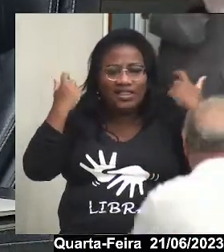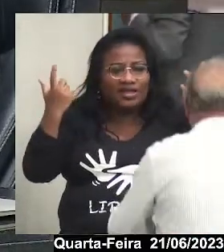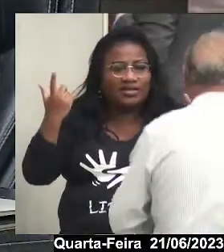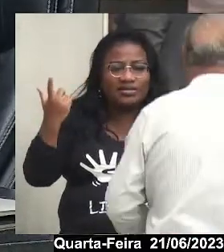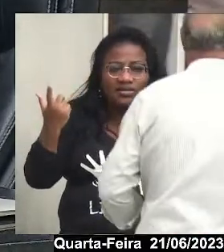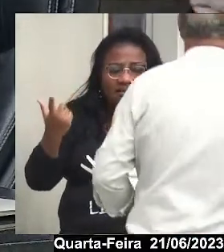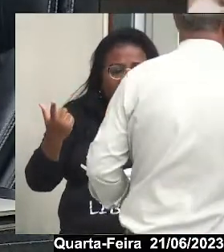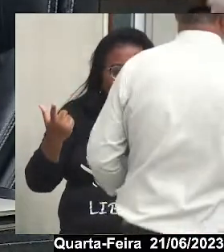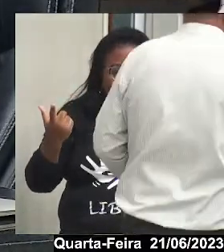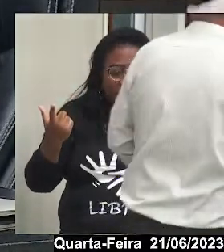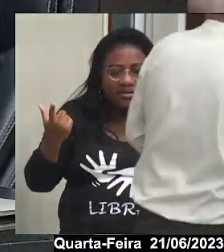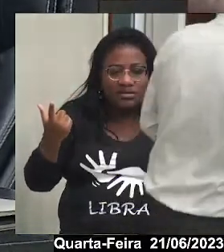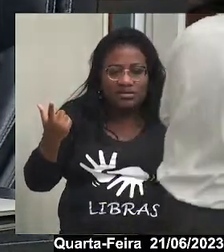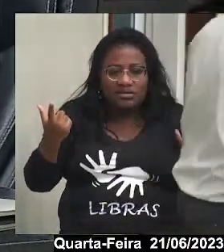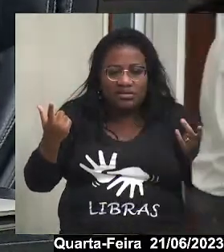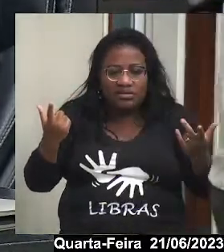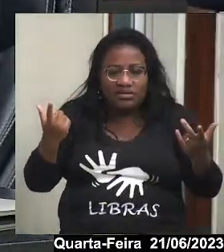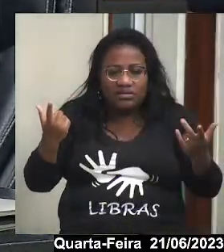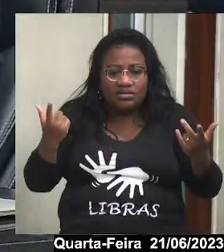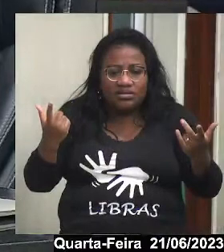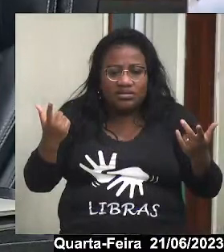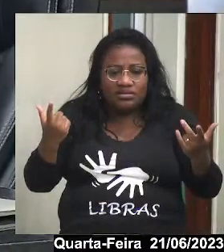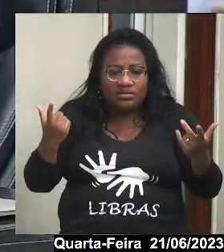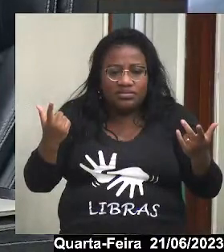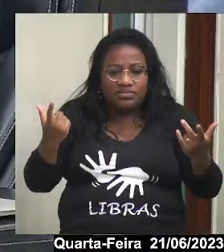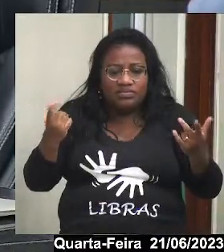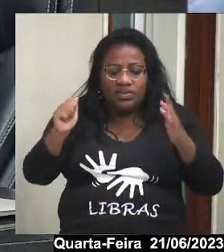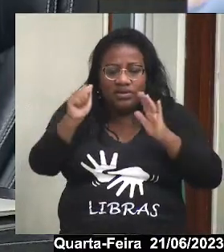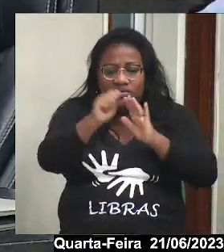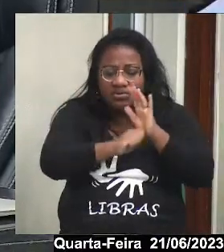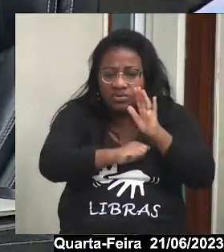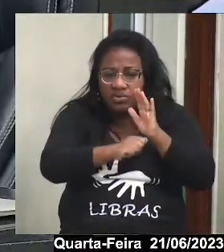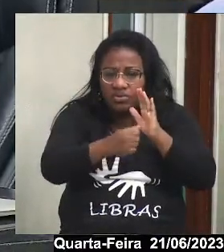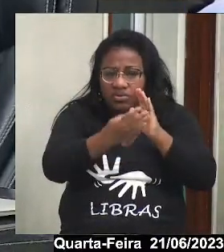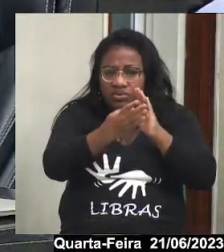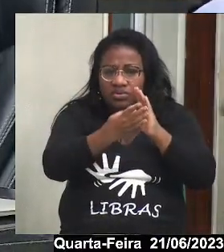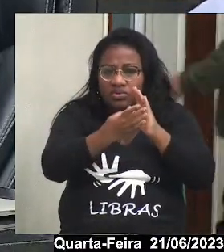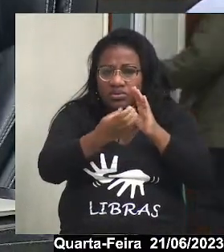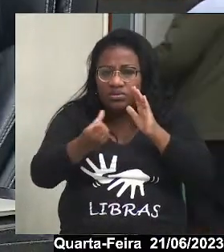está aqui na Lei Orgânica, artigo 46,